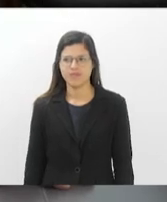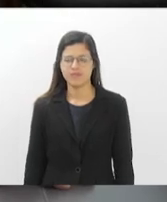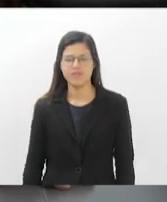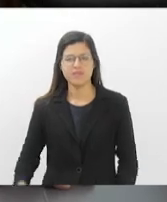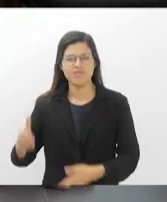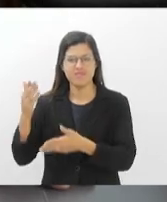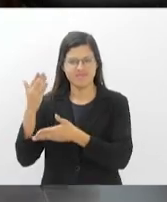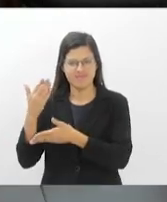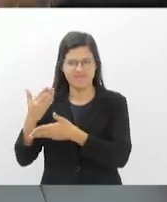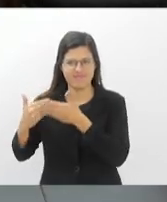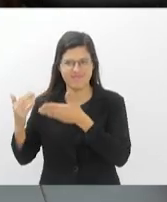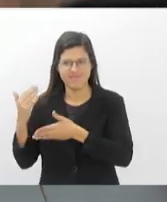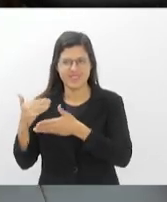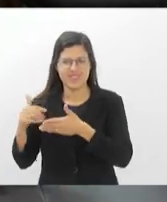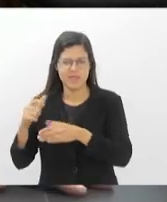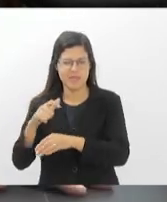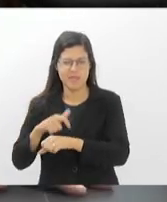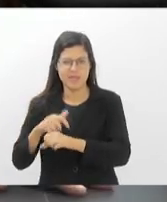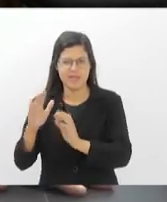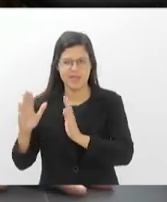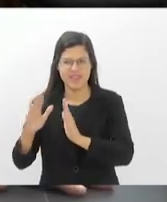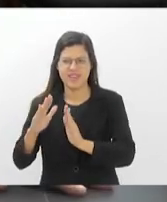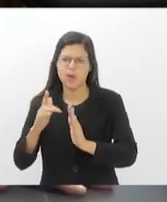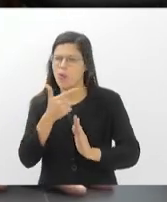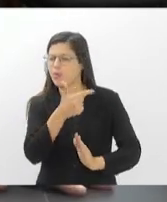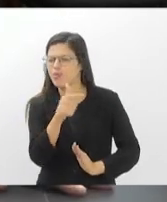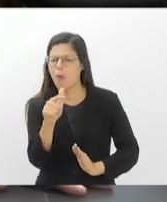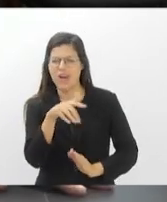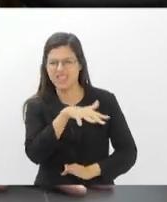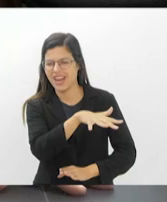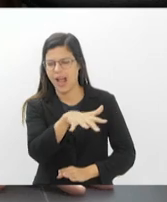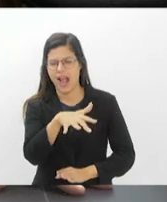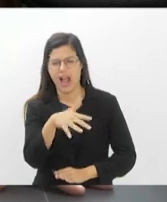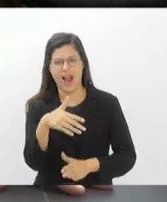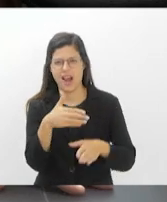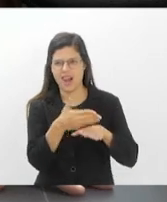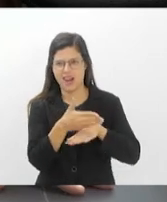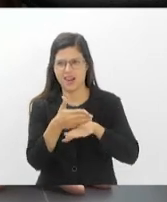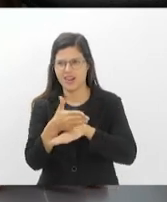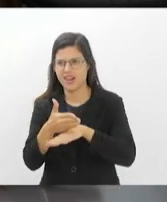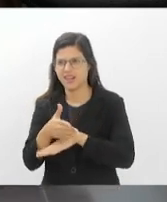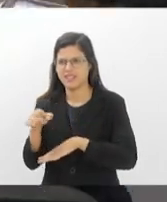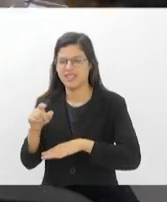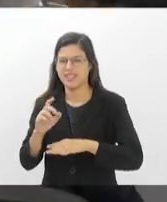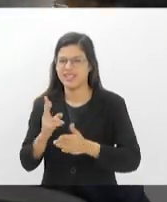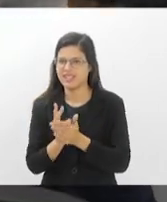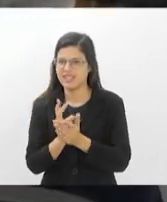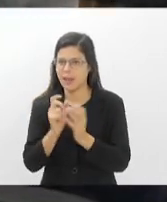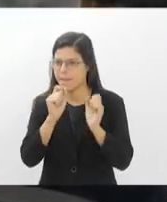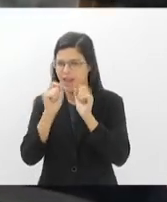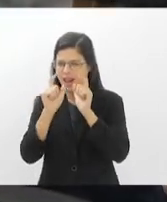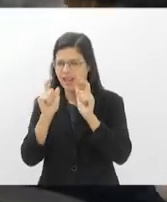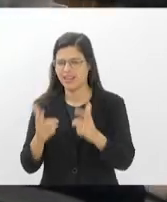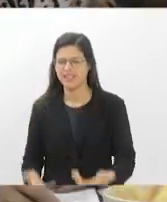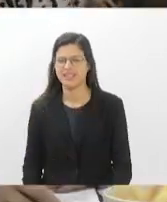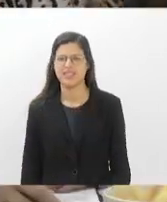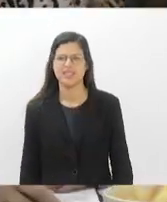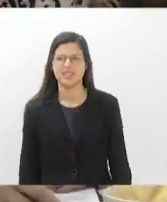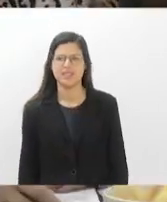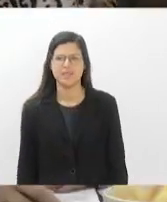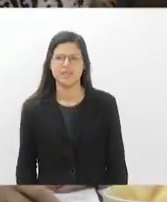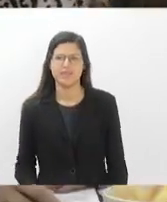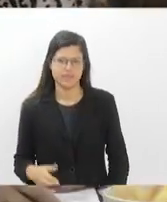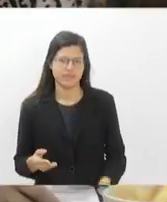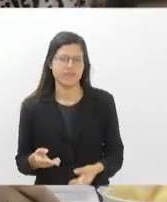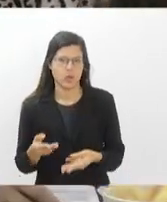eu transitava em outras... Outras áreas. Vossa Excelência está sempre alerta. Concedida vistas ao deputado Luiz